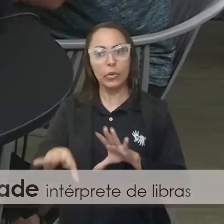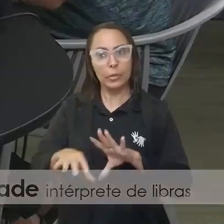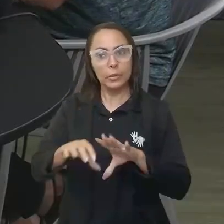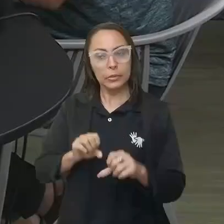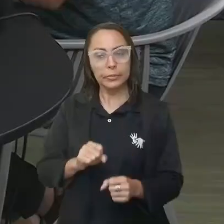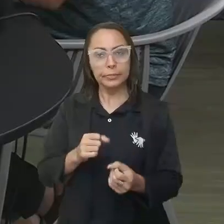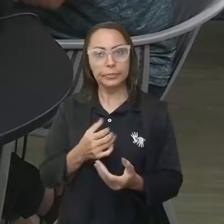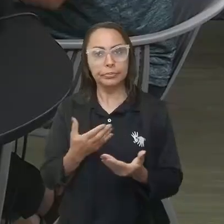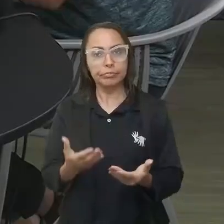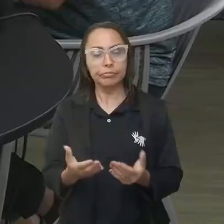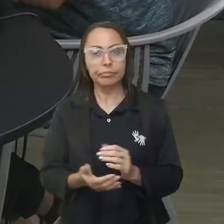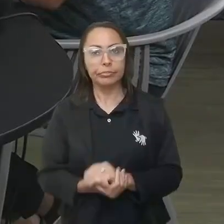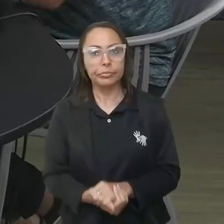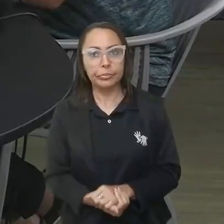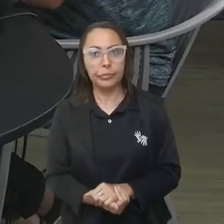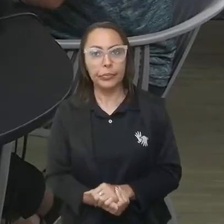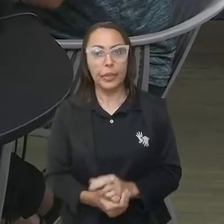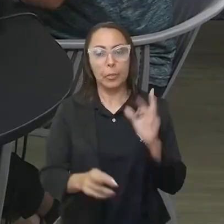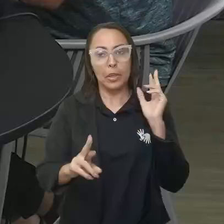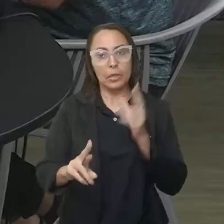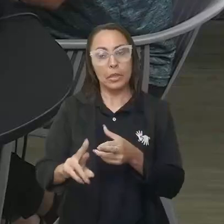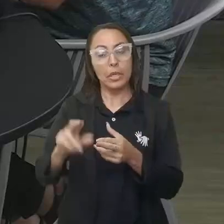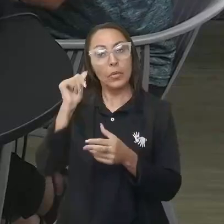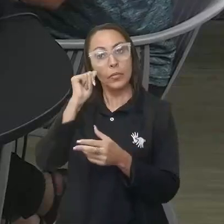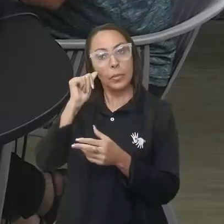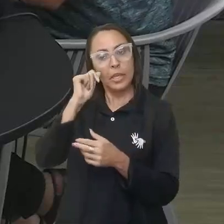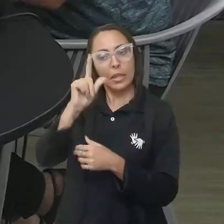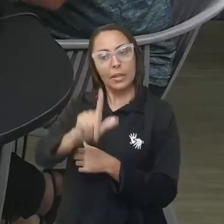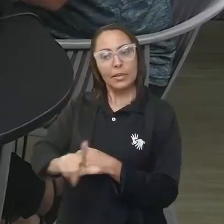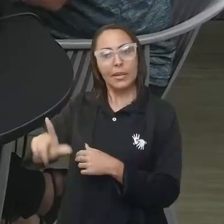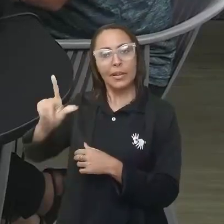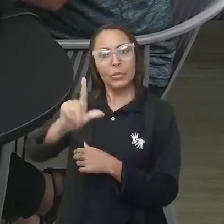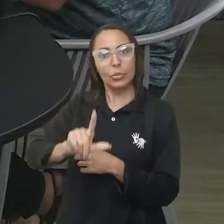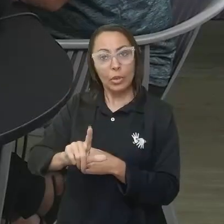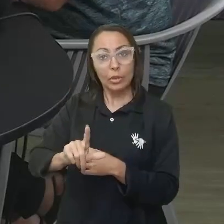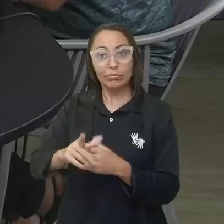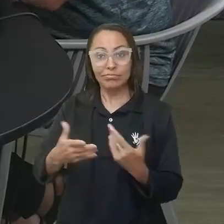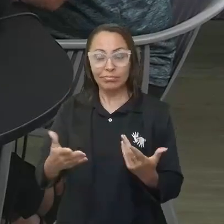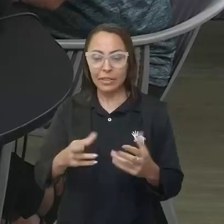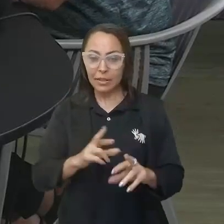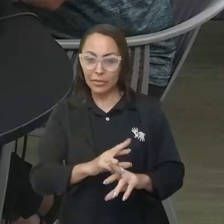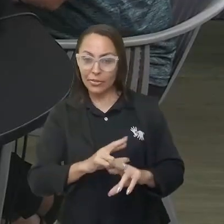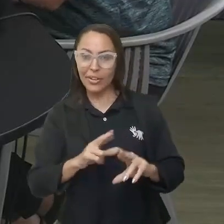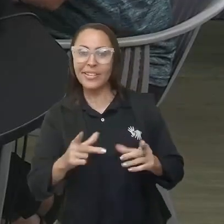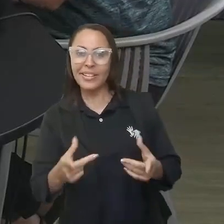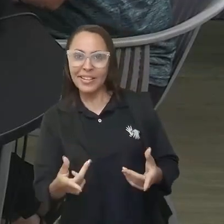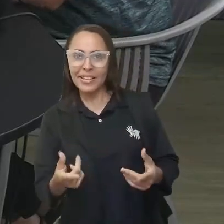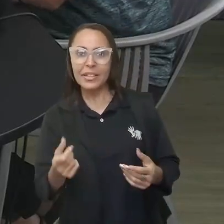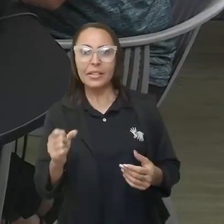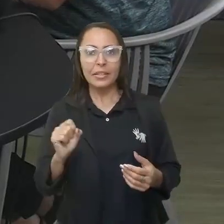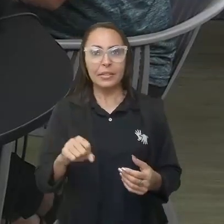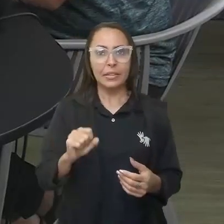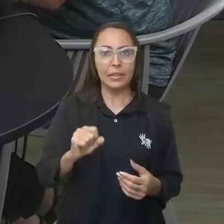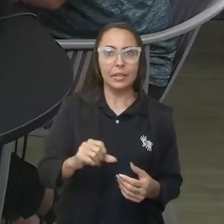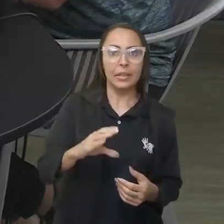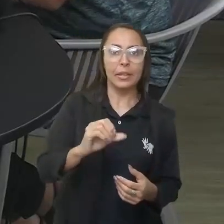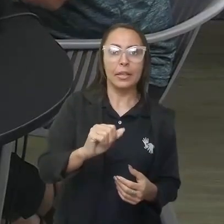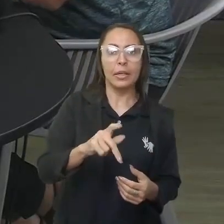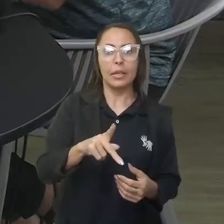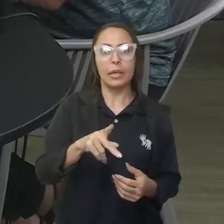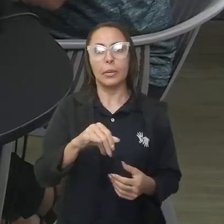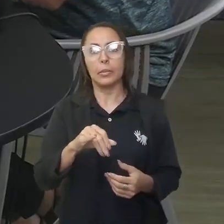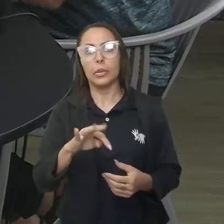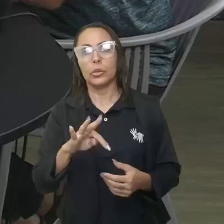que é a representação feminina na literatura, né? Isso. O quanto isso é diferente, assim, você tem Rita Baiana, tem Capitu,